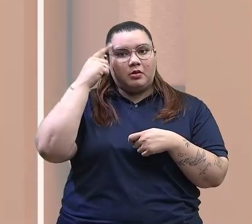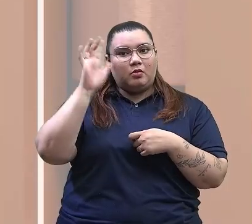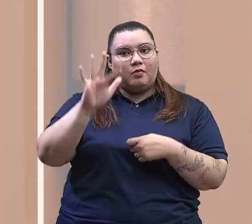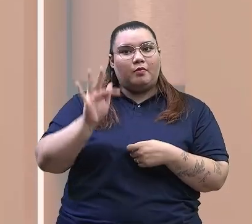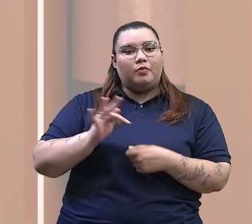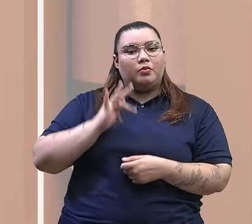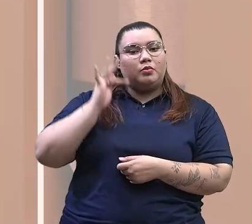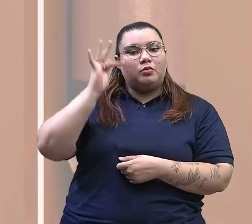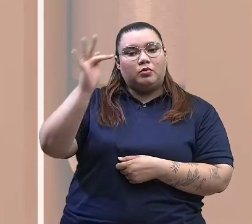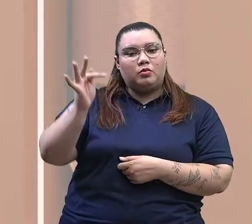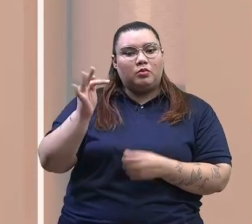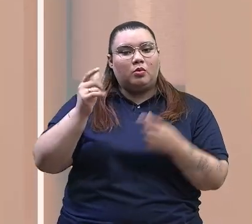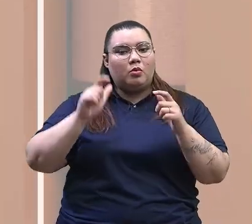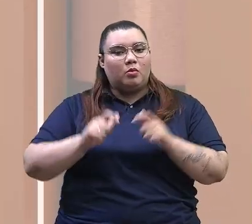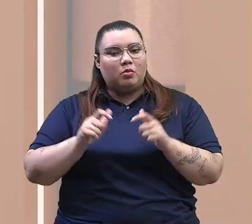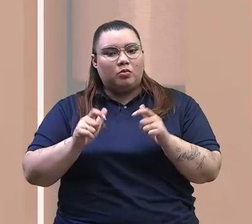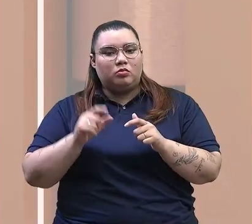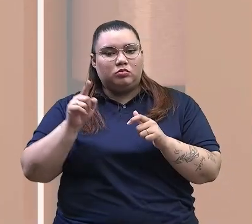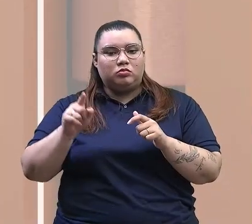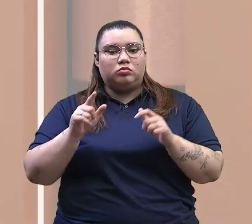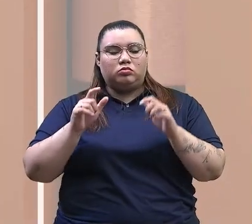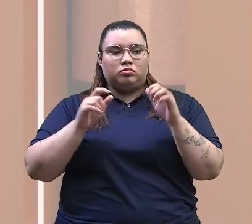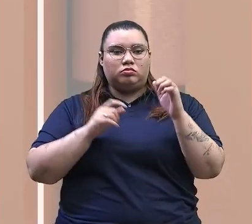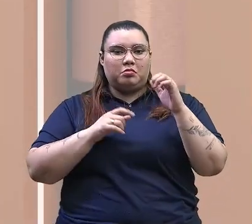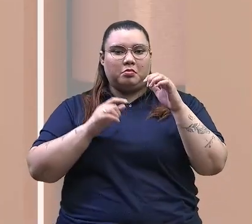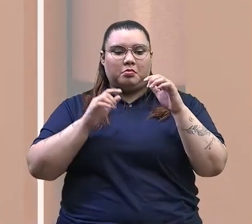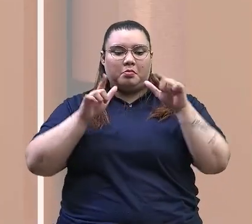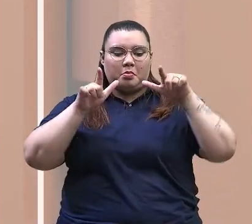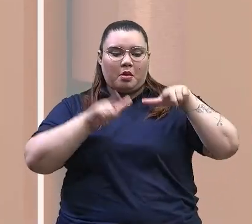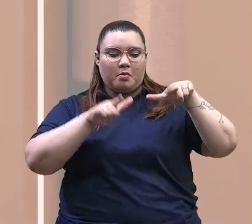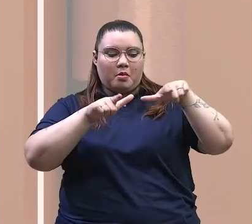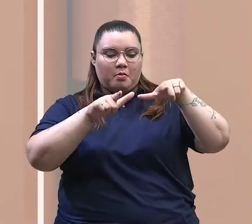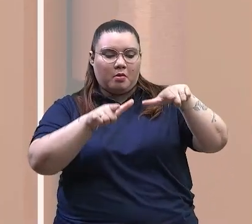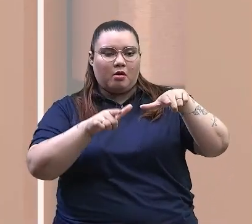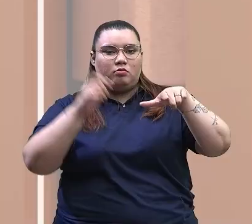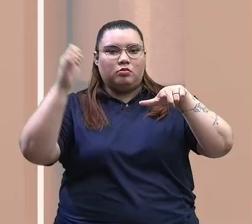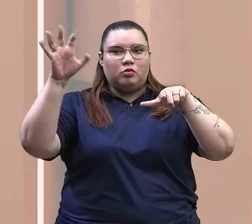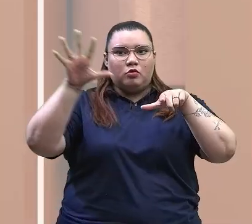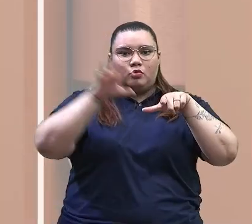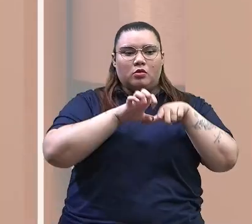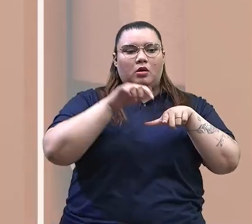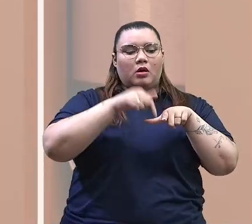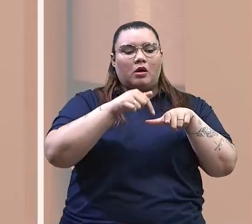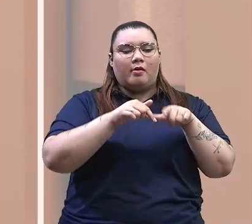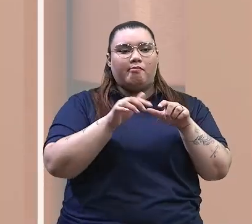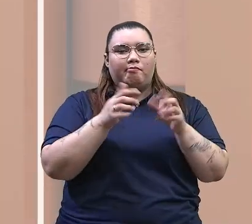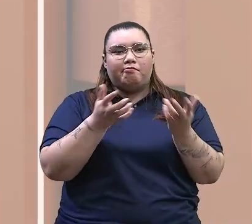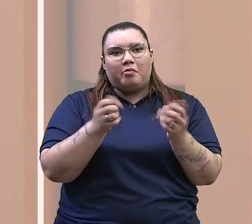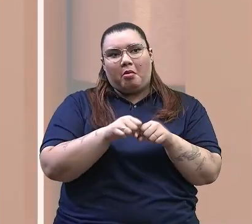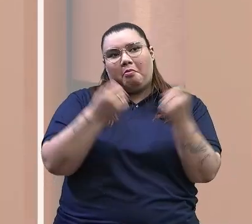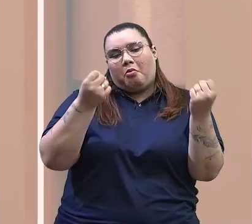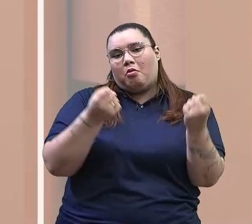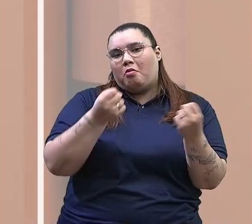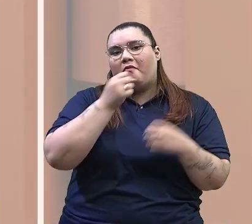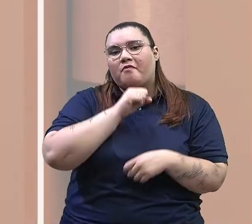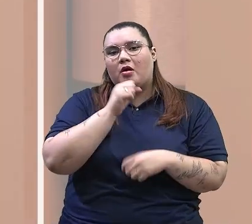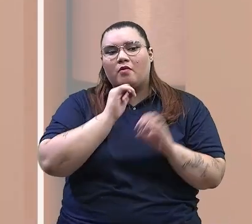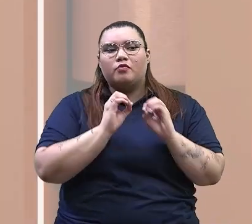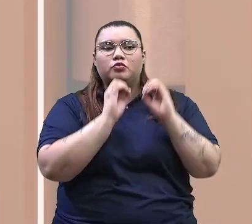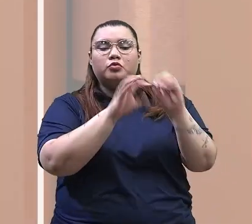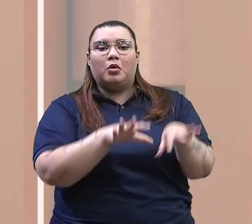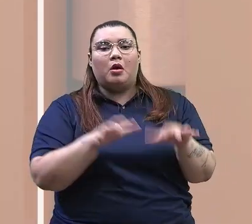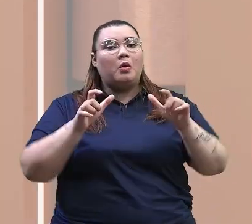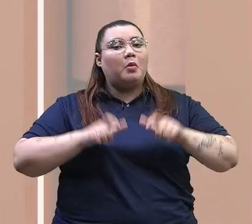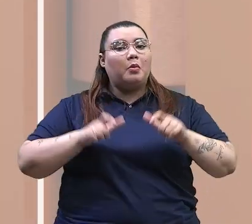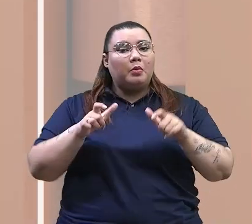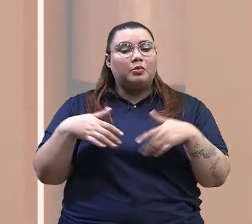alguns anos onde é que essas placas de energia solar elas vão ser descartadas, né? Já que é uma fonte de energia alternativa